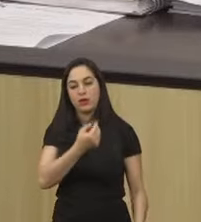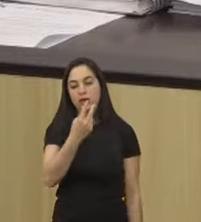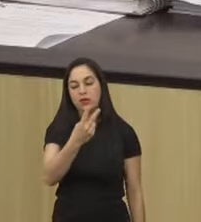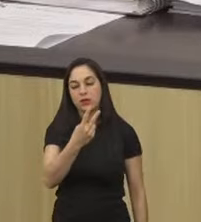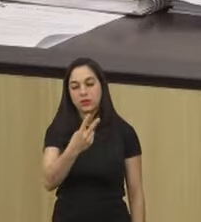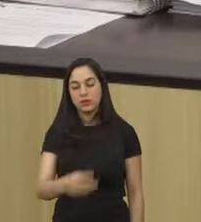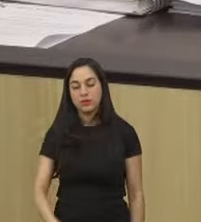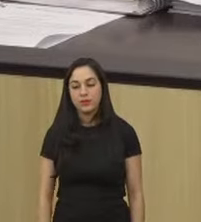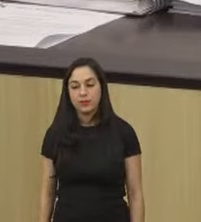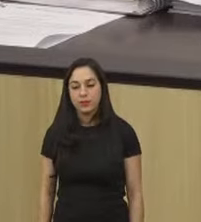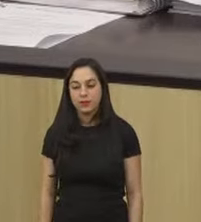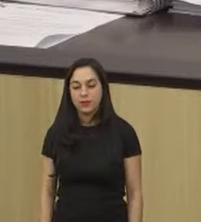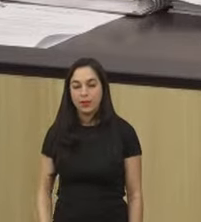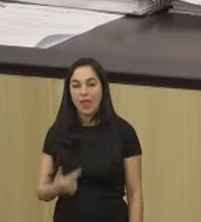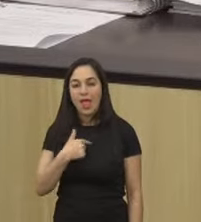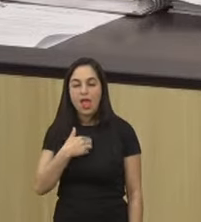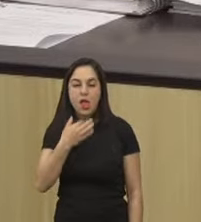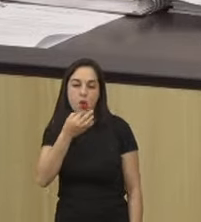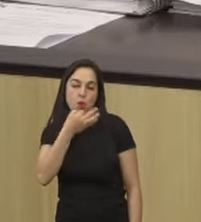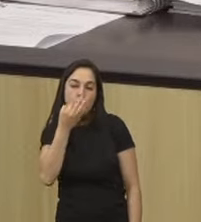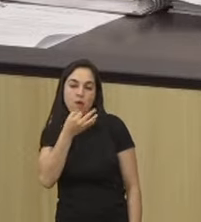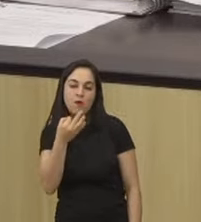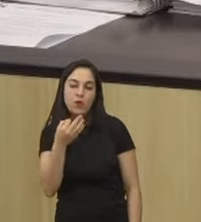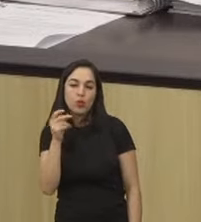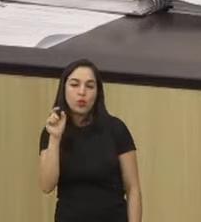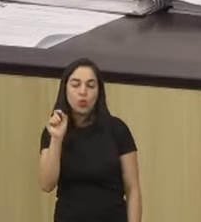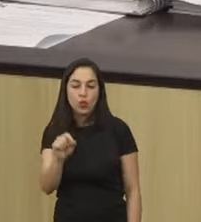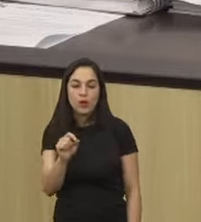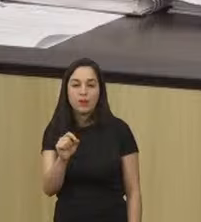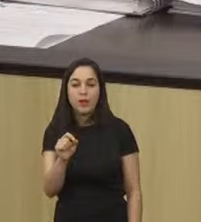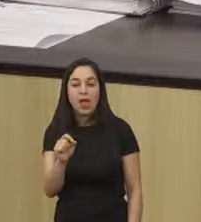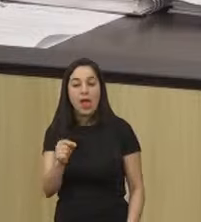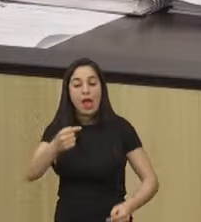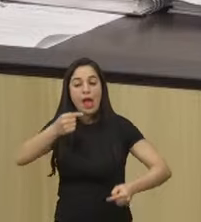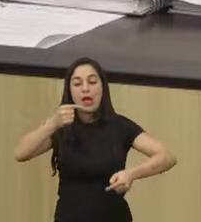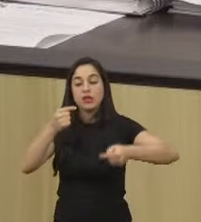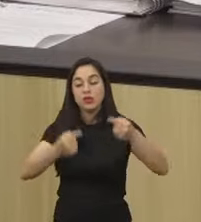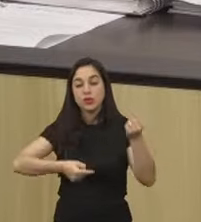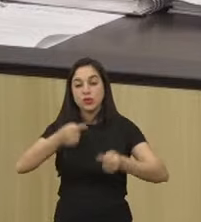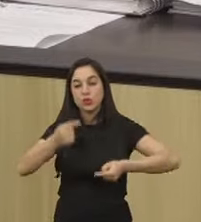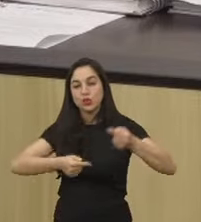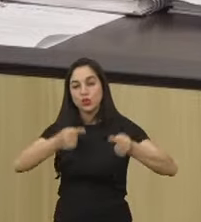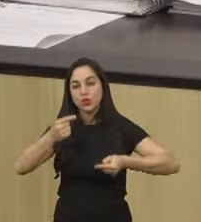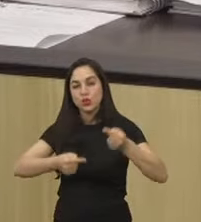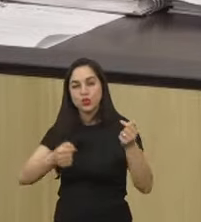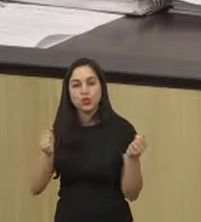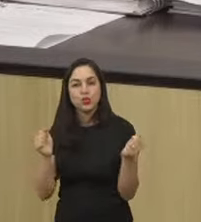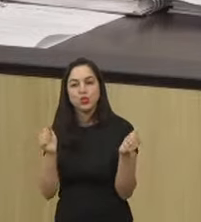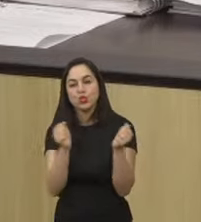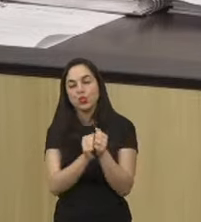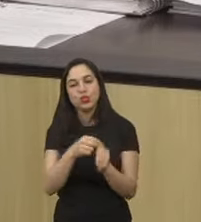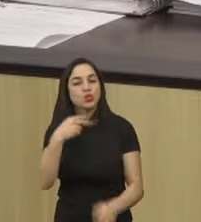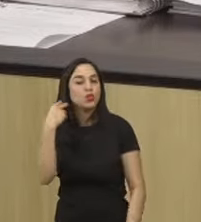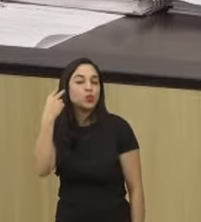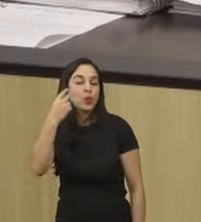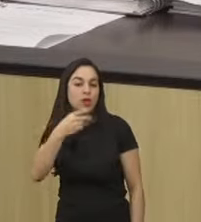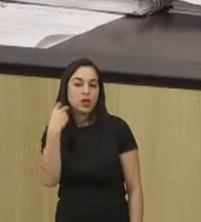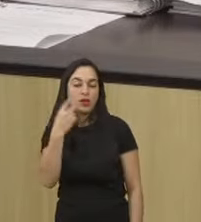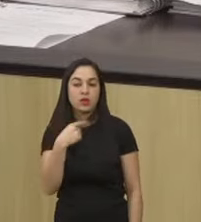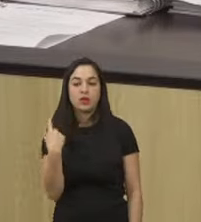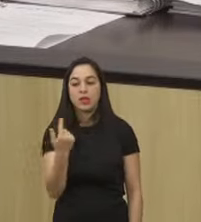2 é sobre aquilo que eu comentei também, que foram as discussões feitas junto aos vereadores e